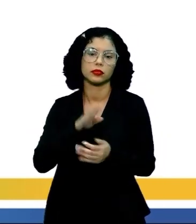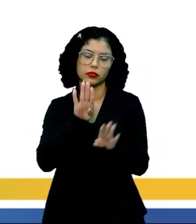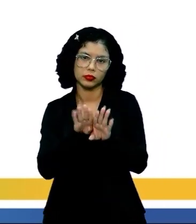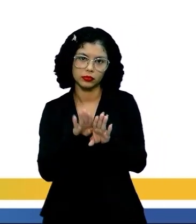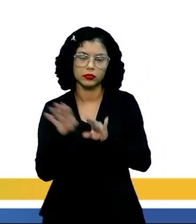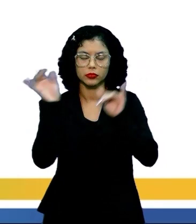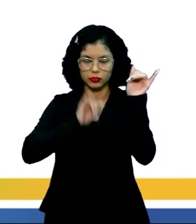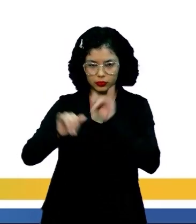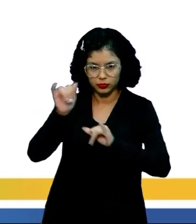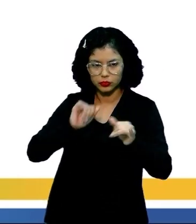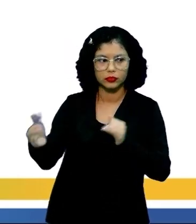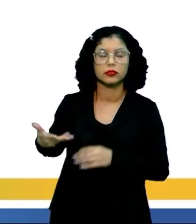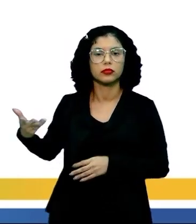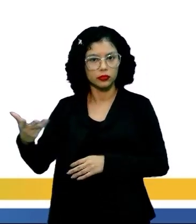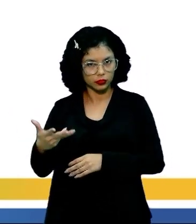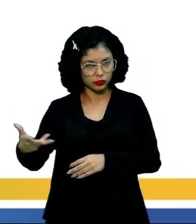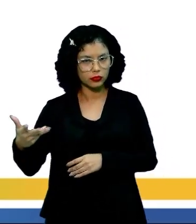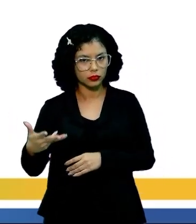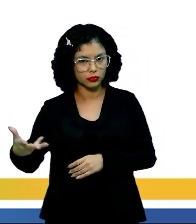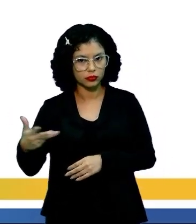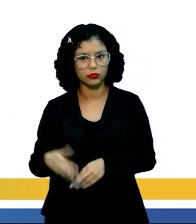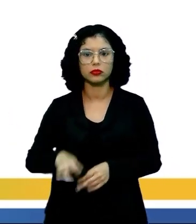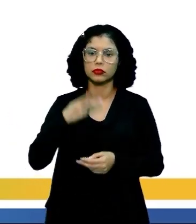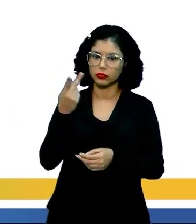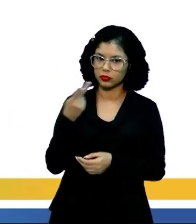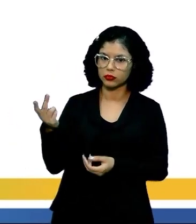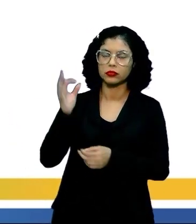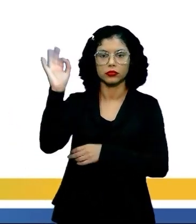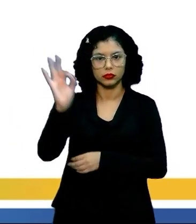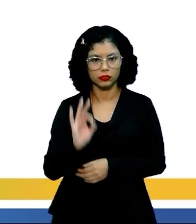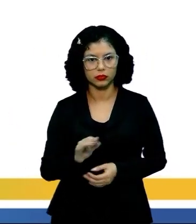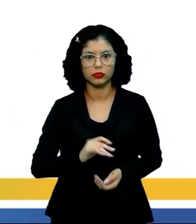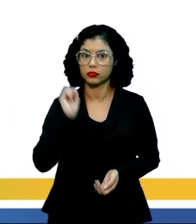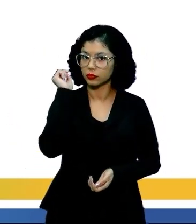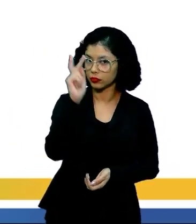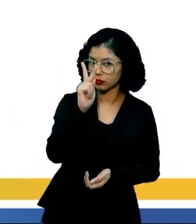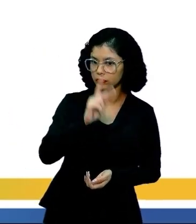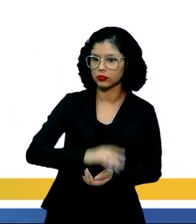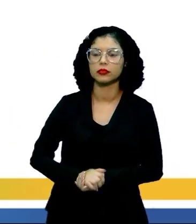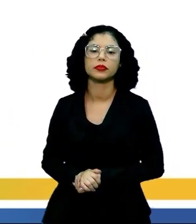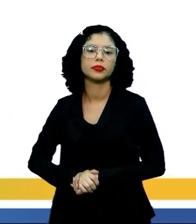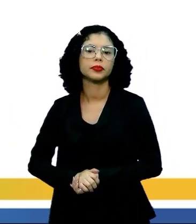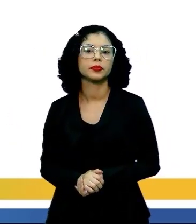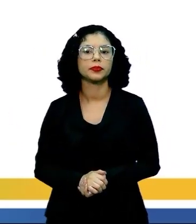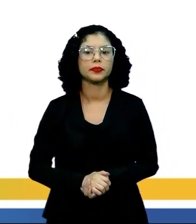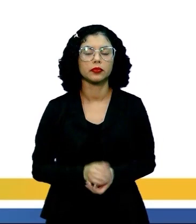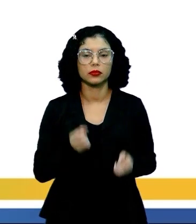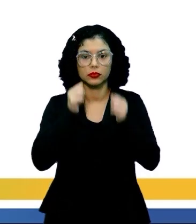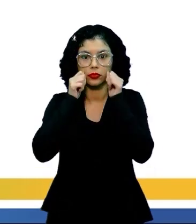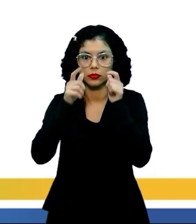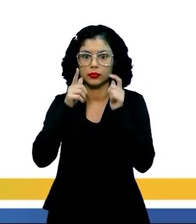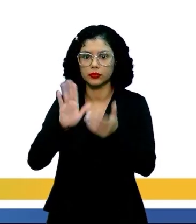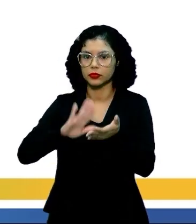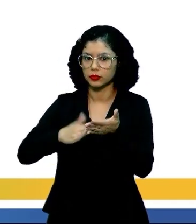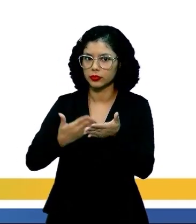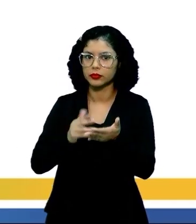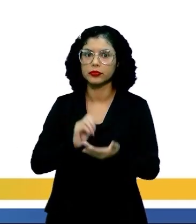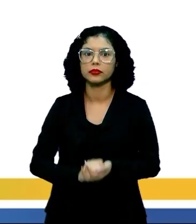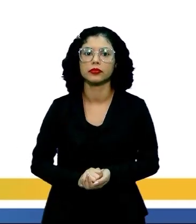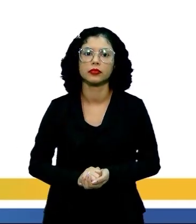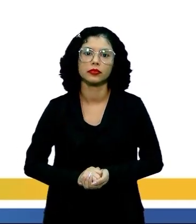as informações básicas a respeito de porcentagem, ok? Então preste bem atenção nessa